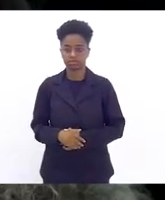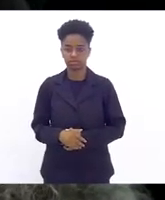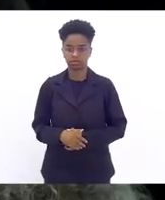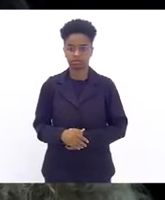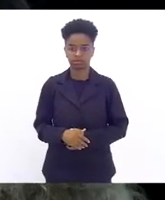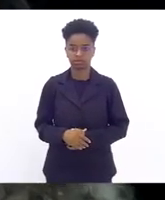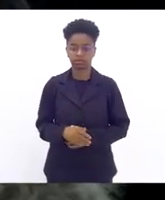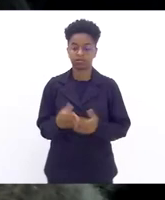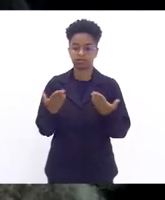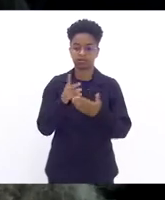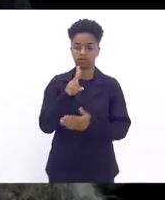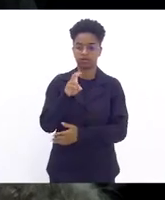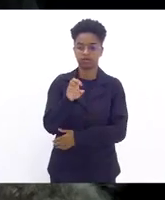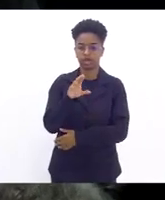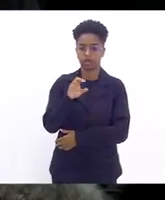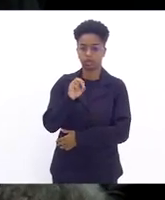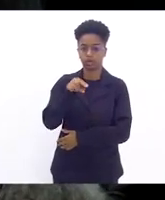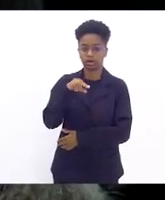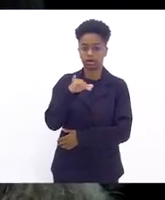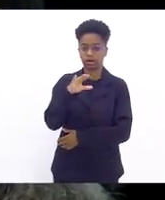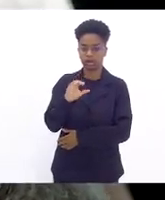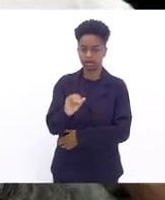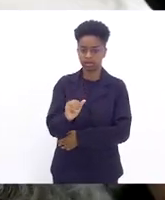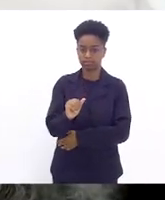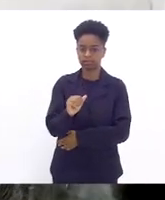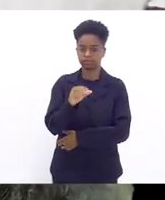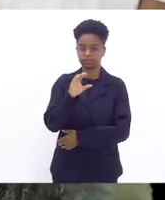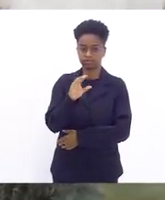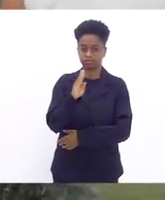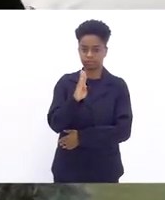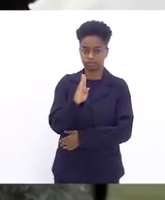Doutora Verônica Beck da CBH